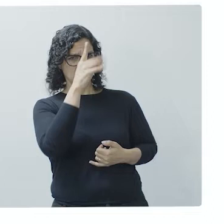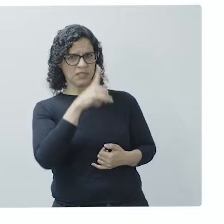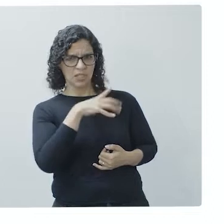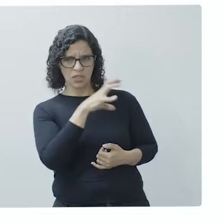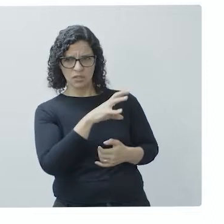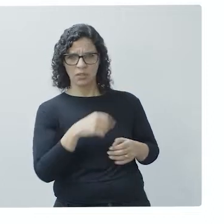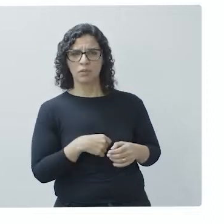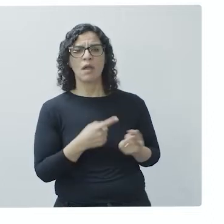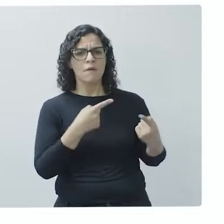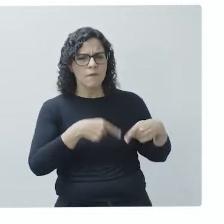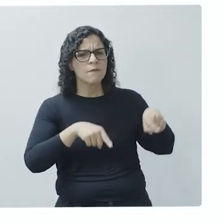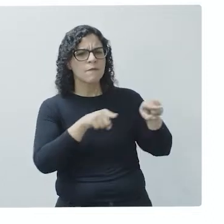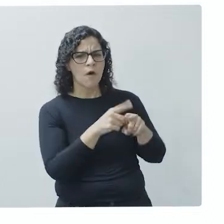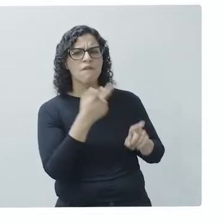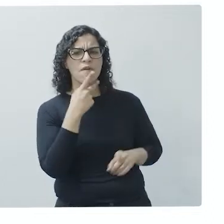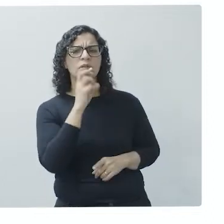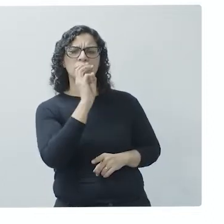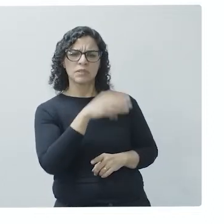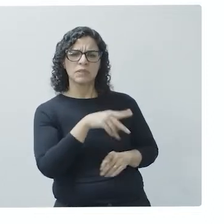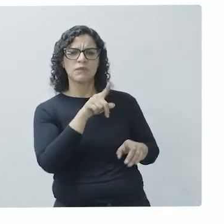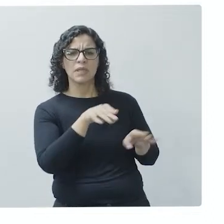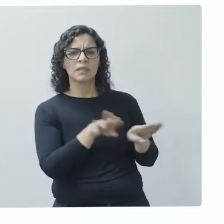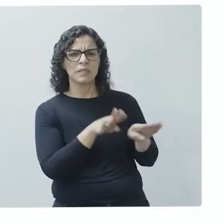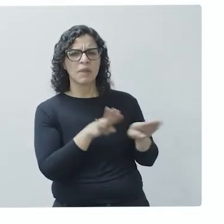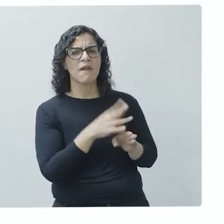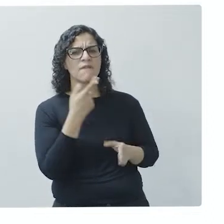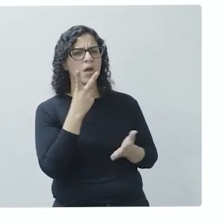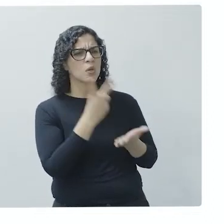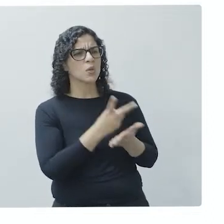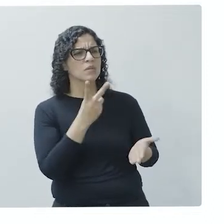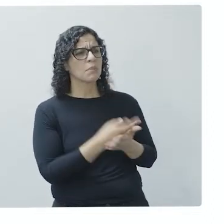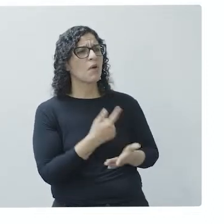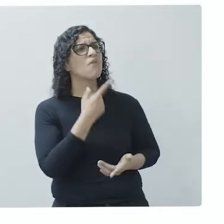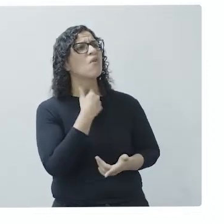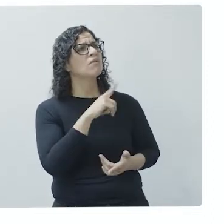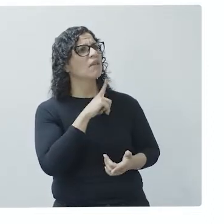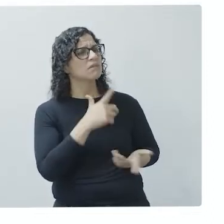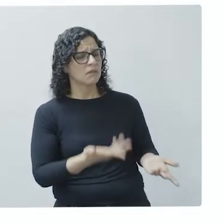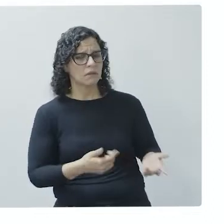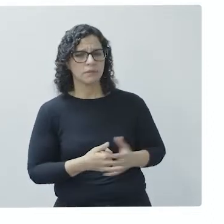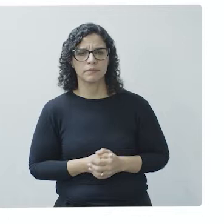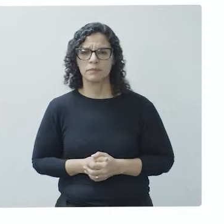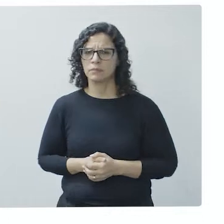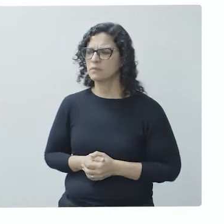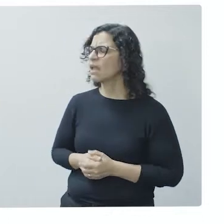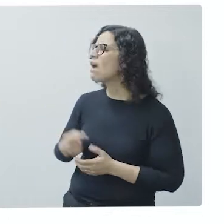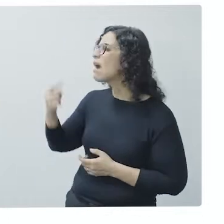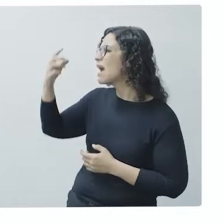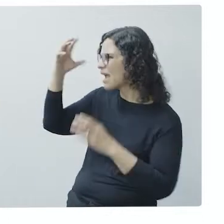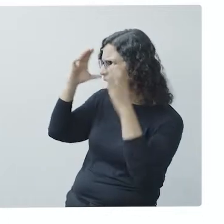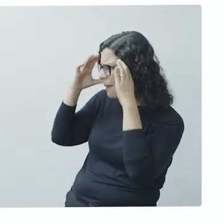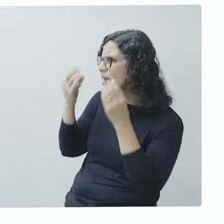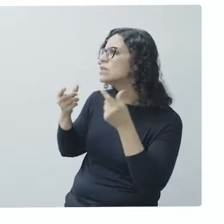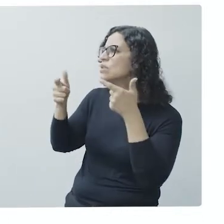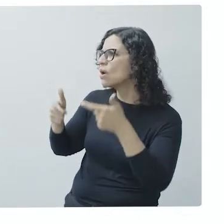insuportável?" "Repito que sim, e falarei sempre que me der na cabeça." "Que cabeça,